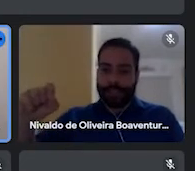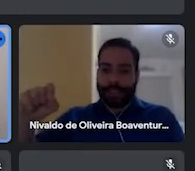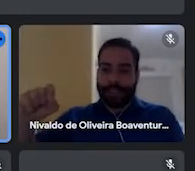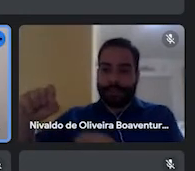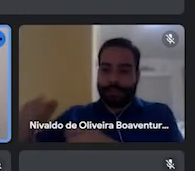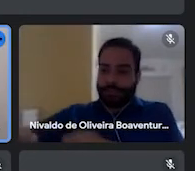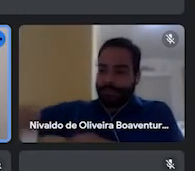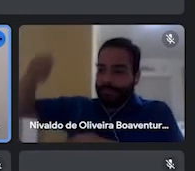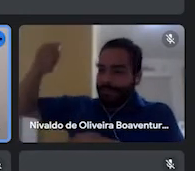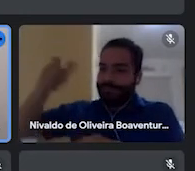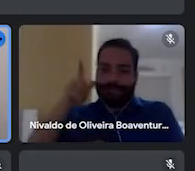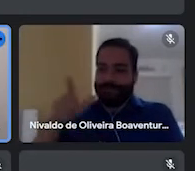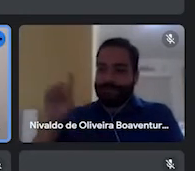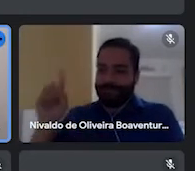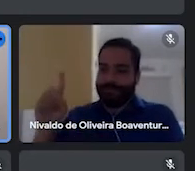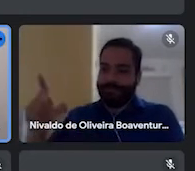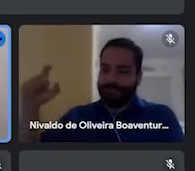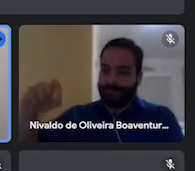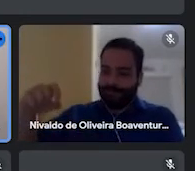reenergização.